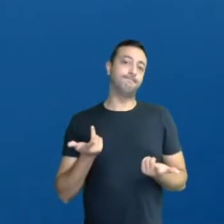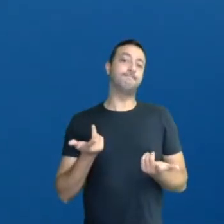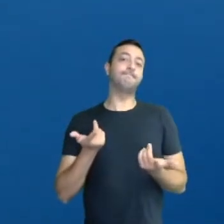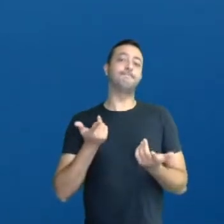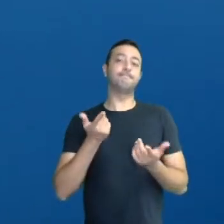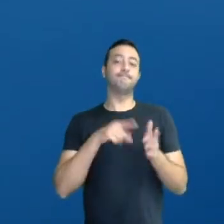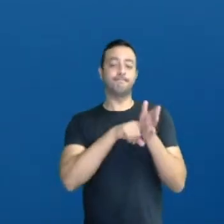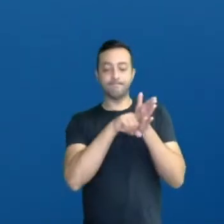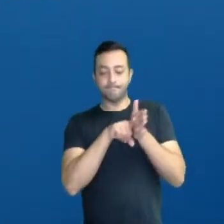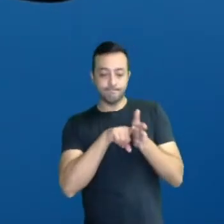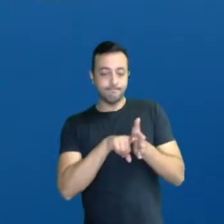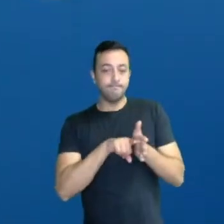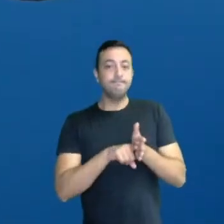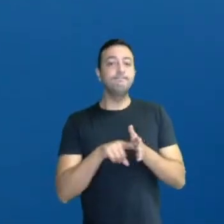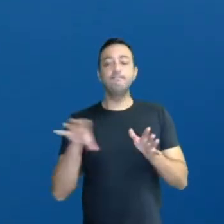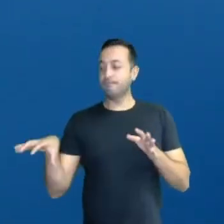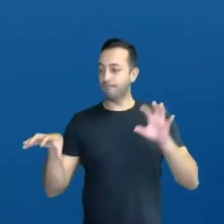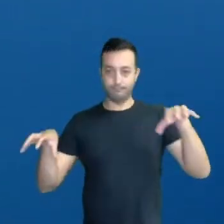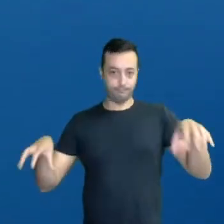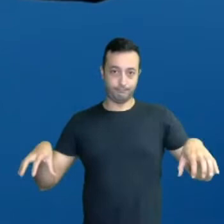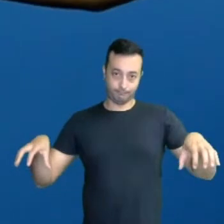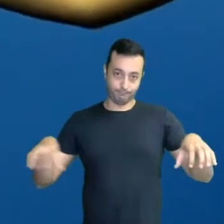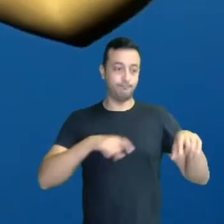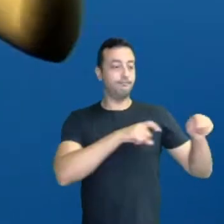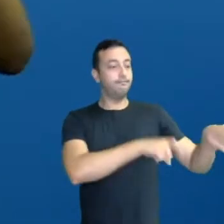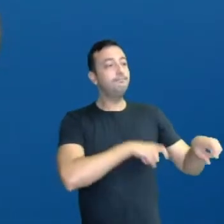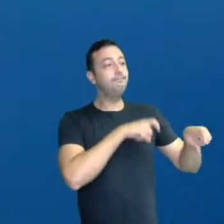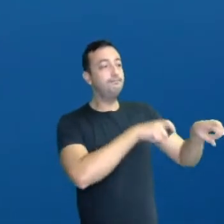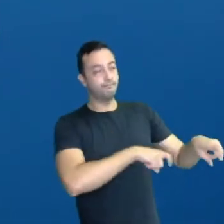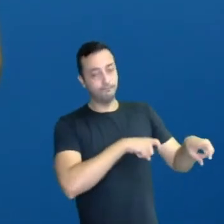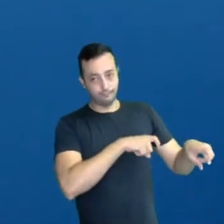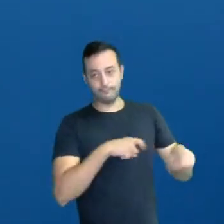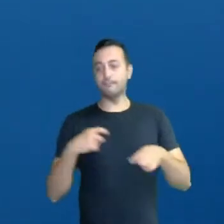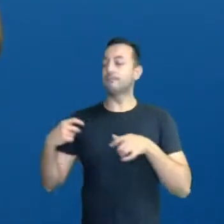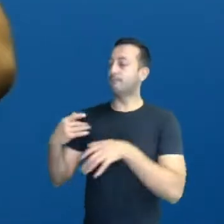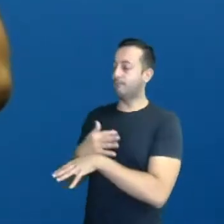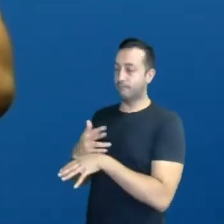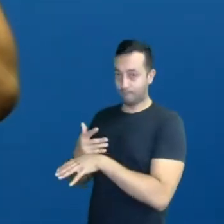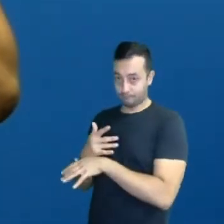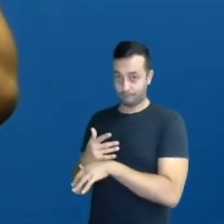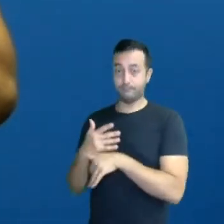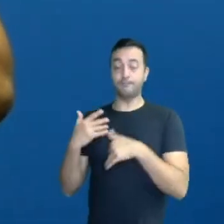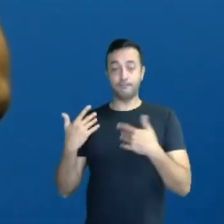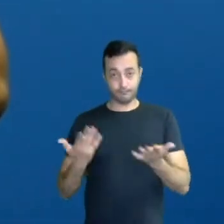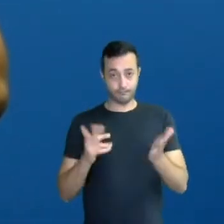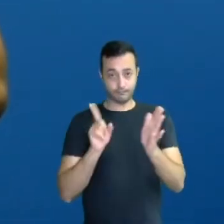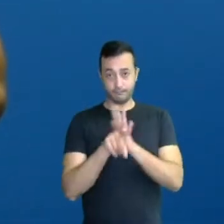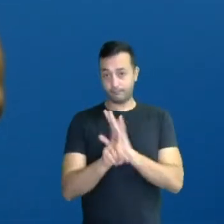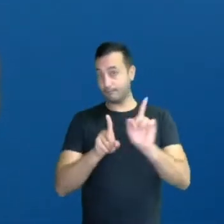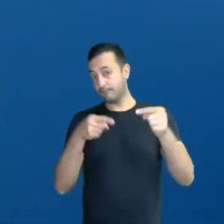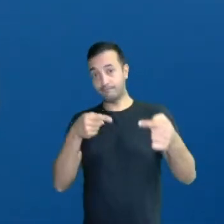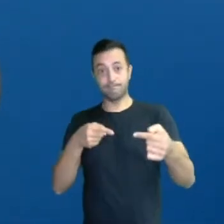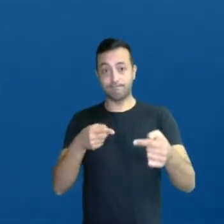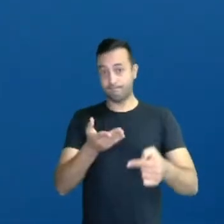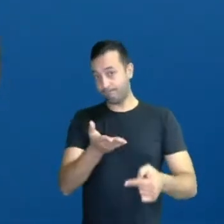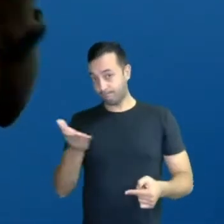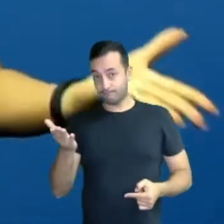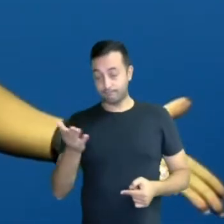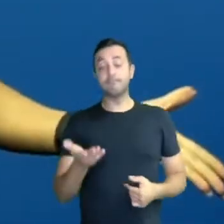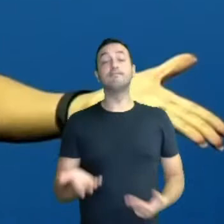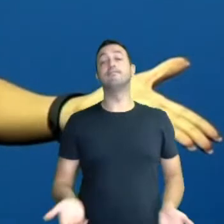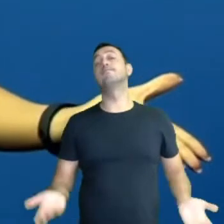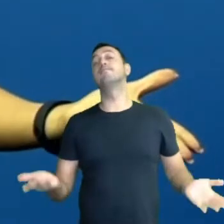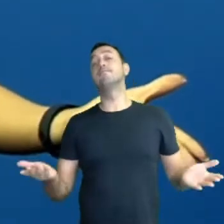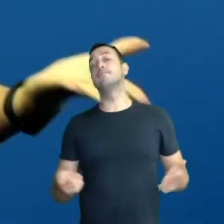levantando esses aspectos desses dois locais, da zona rural e da zona urbana. E aí até fiz uma pergunta, um desafio para vocês. E